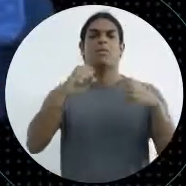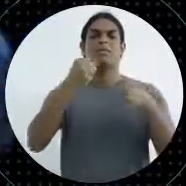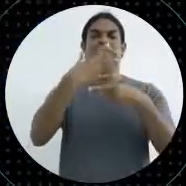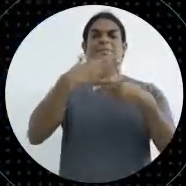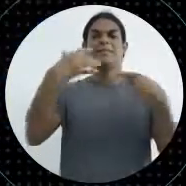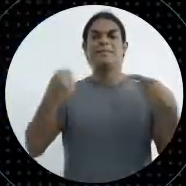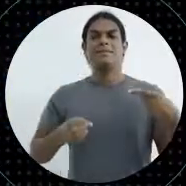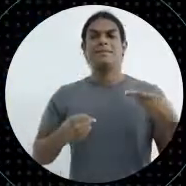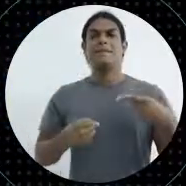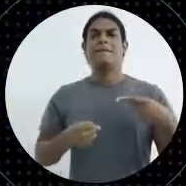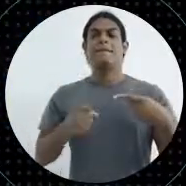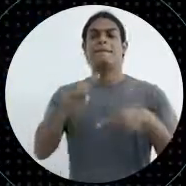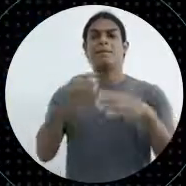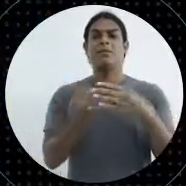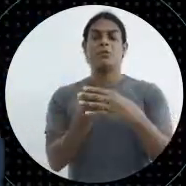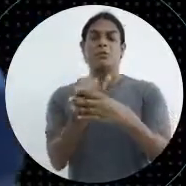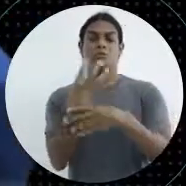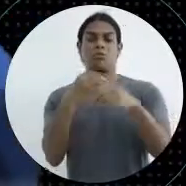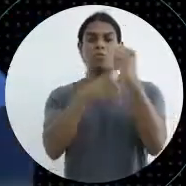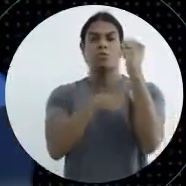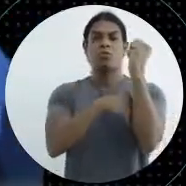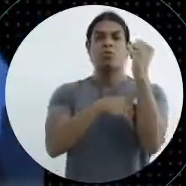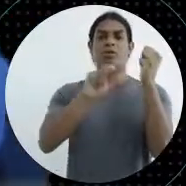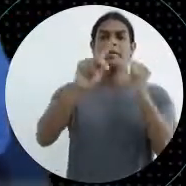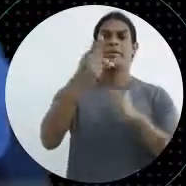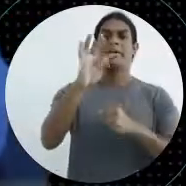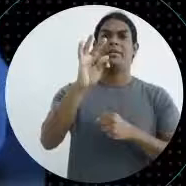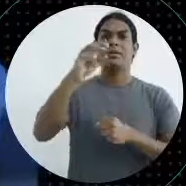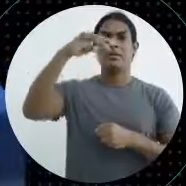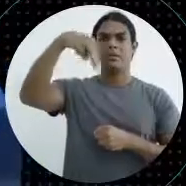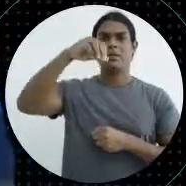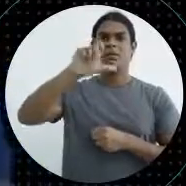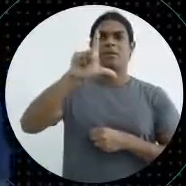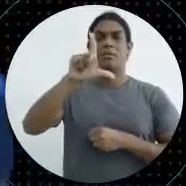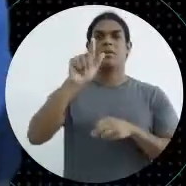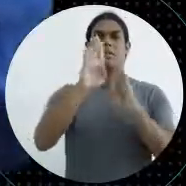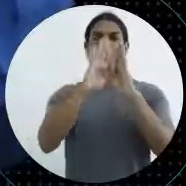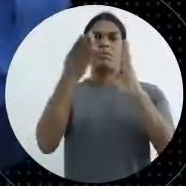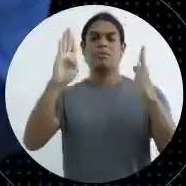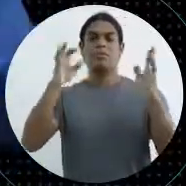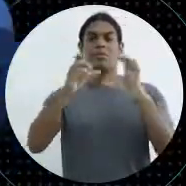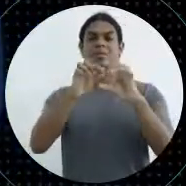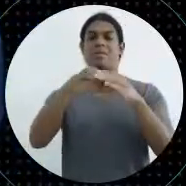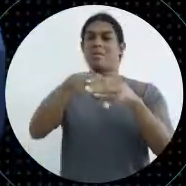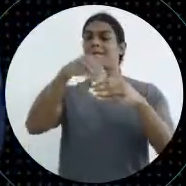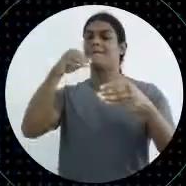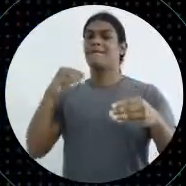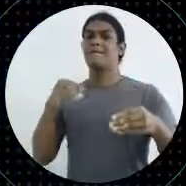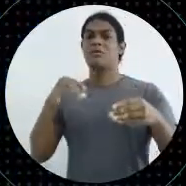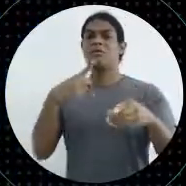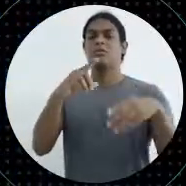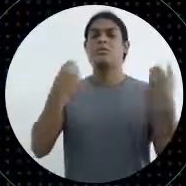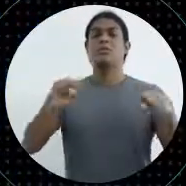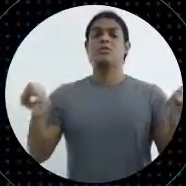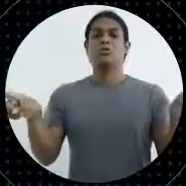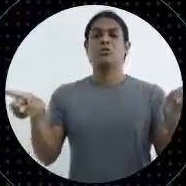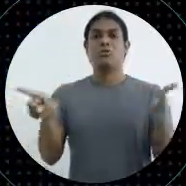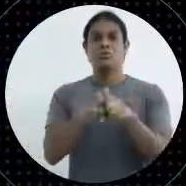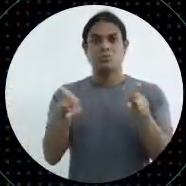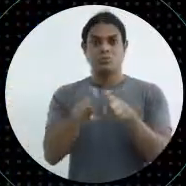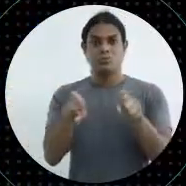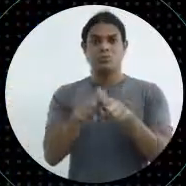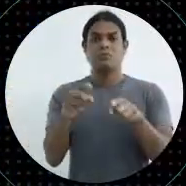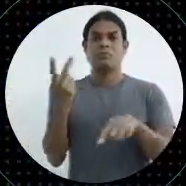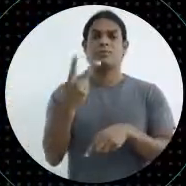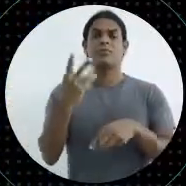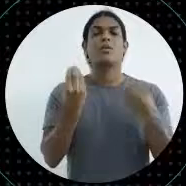web. Então você criou seu código HTML, a biblioteca está fora em outros arquivos, você tem que juntar os dois. Então